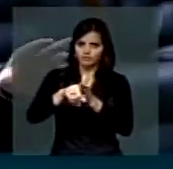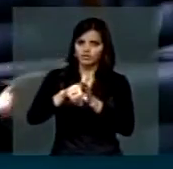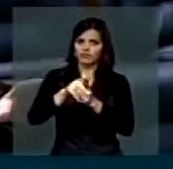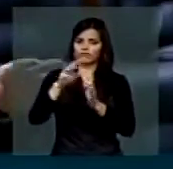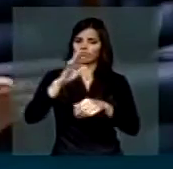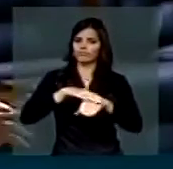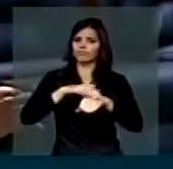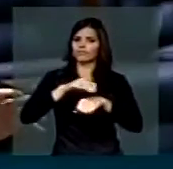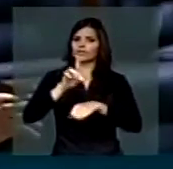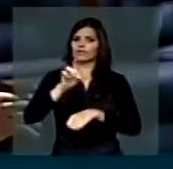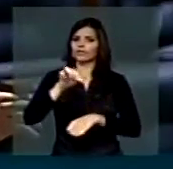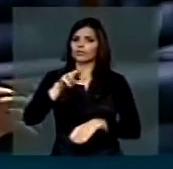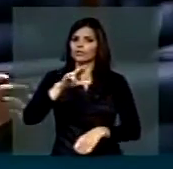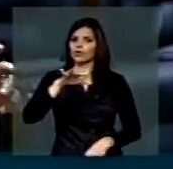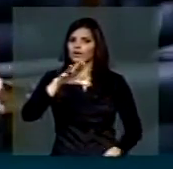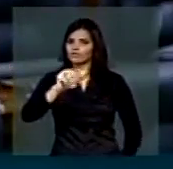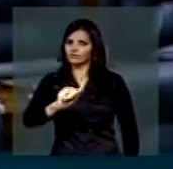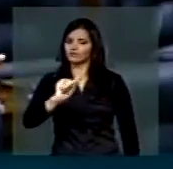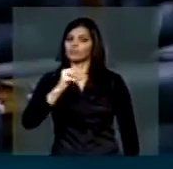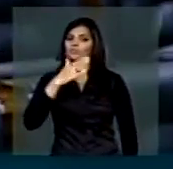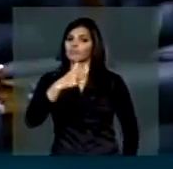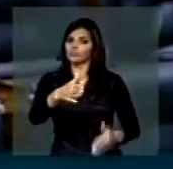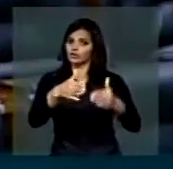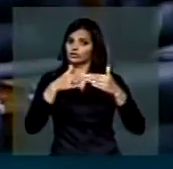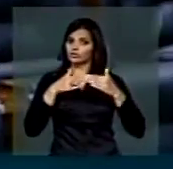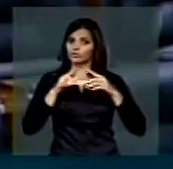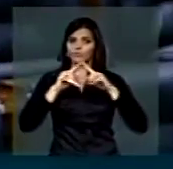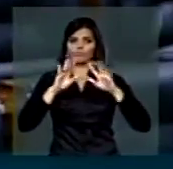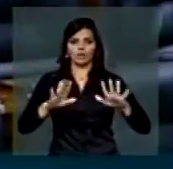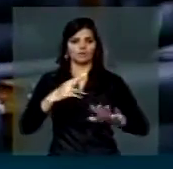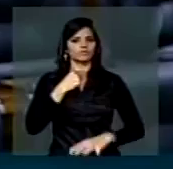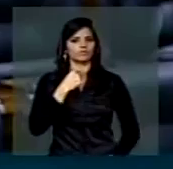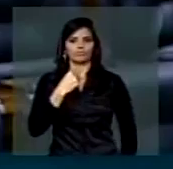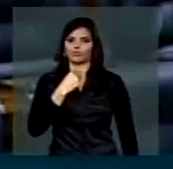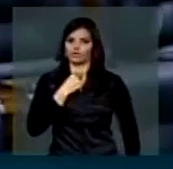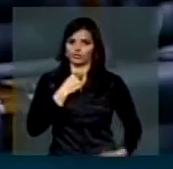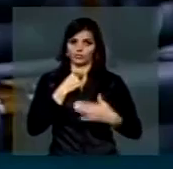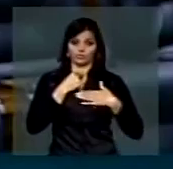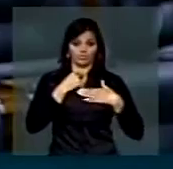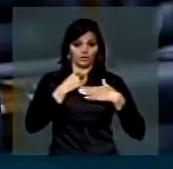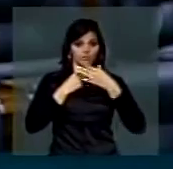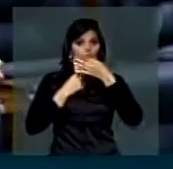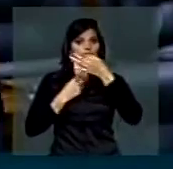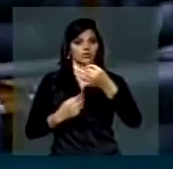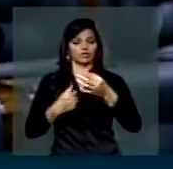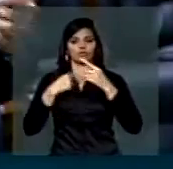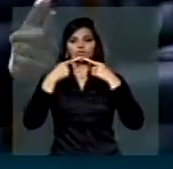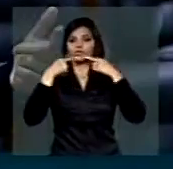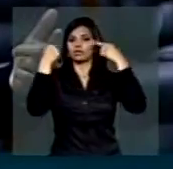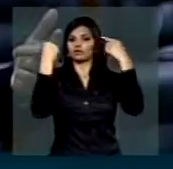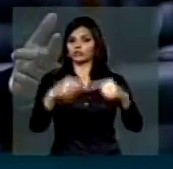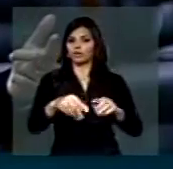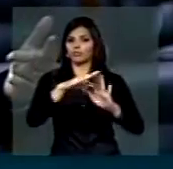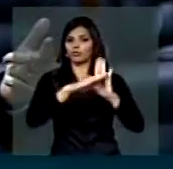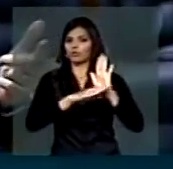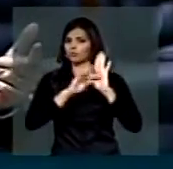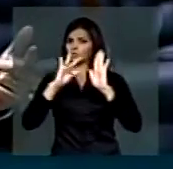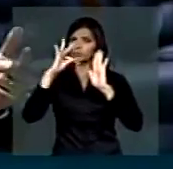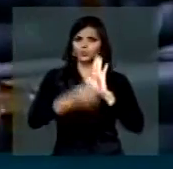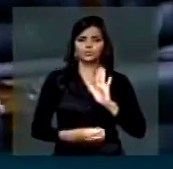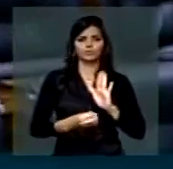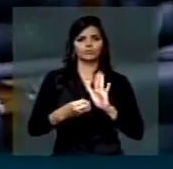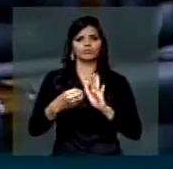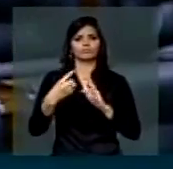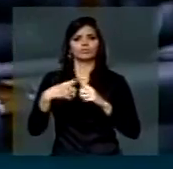forma democrática, este pedido. Mas não podemos e não devemos, do meu ponto de vista, criticar o programa Mais